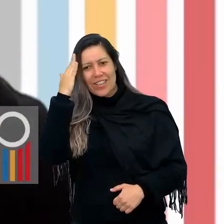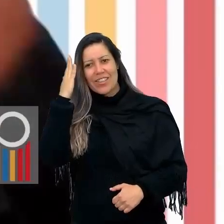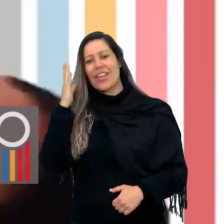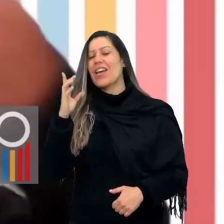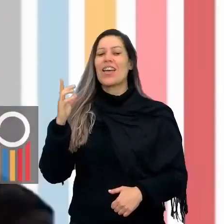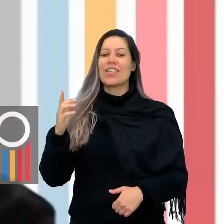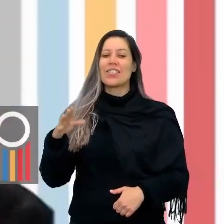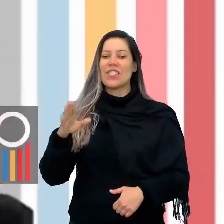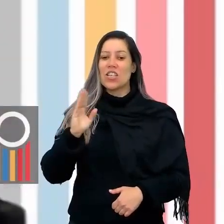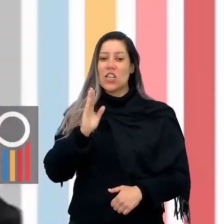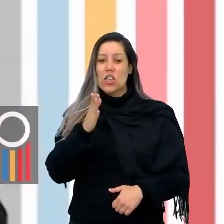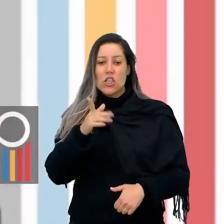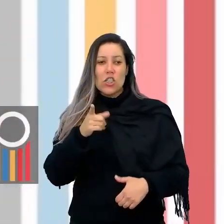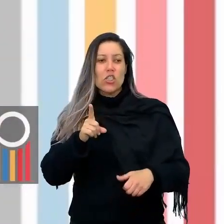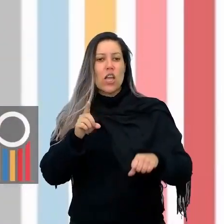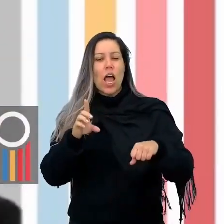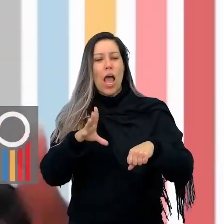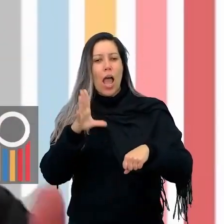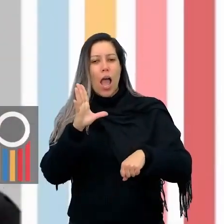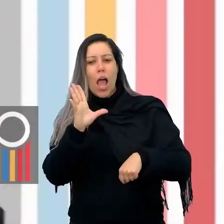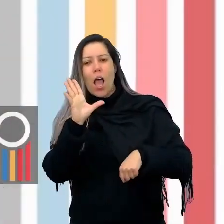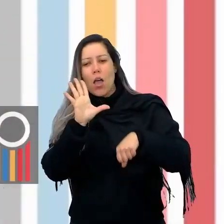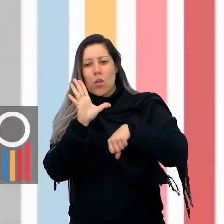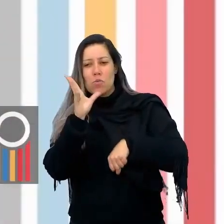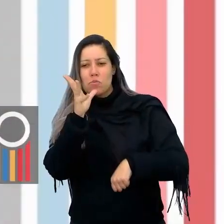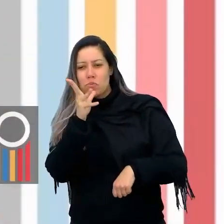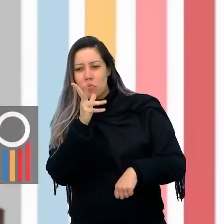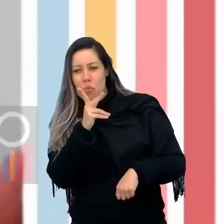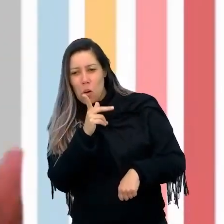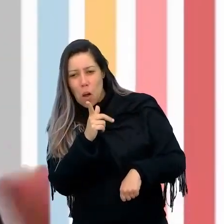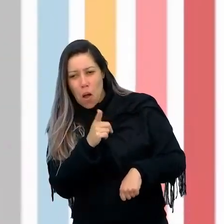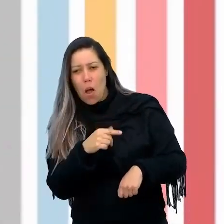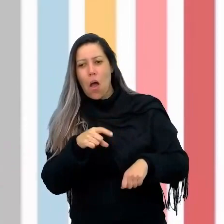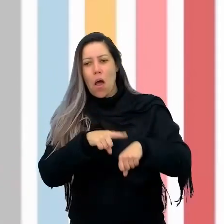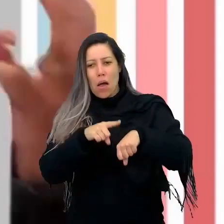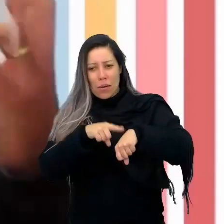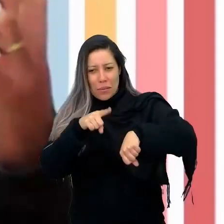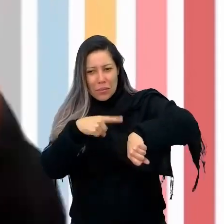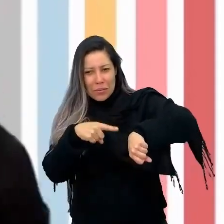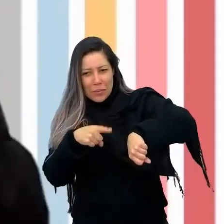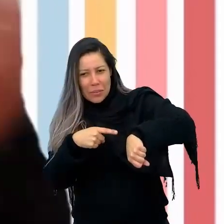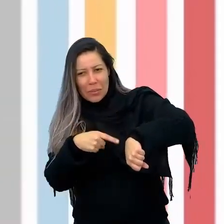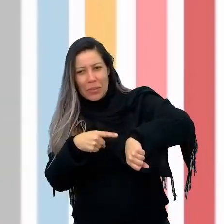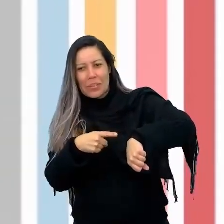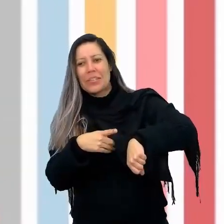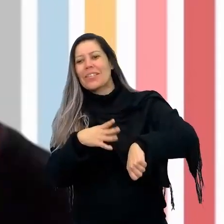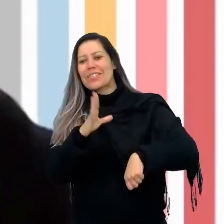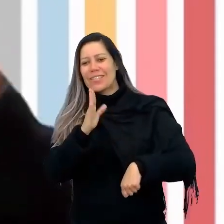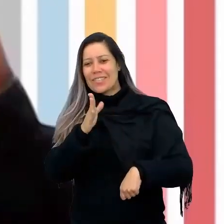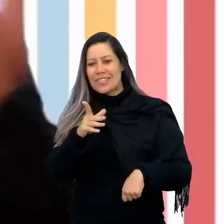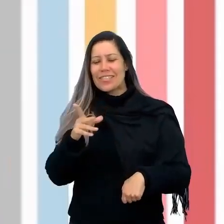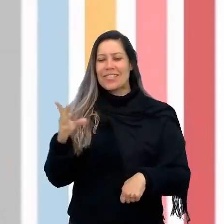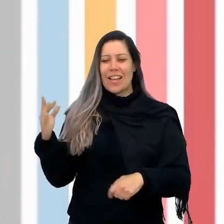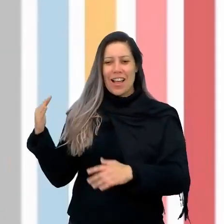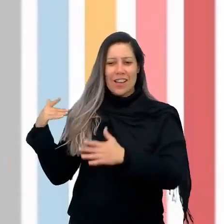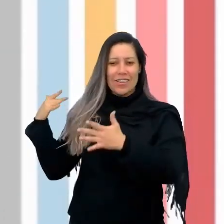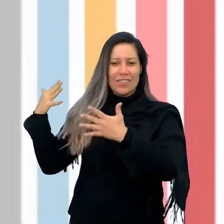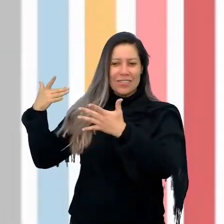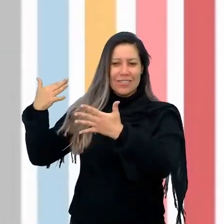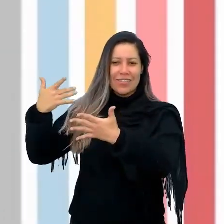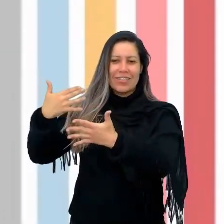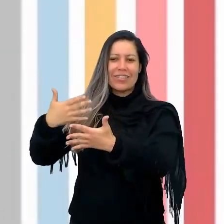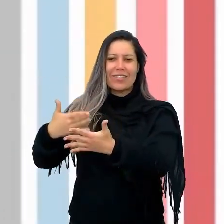já estamos já há algum tempo juntos nesse projeto que para mim é tão caro, é tão gostoso